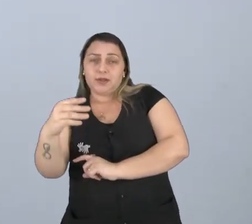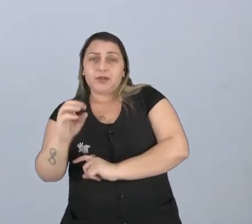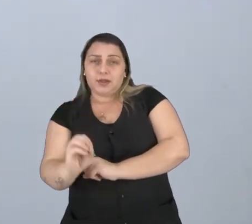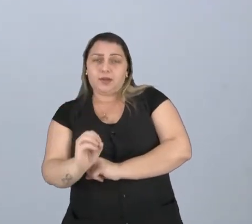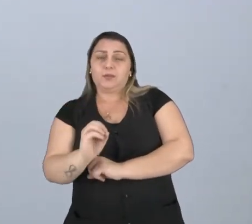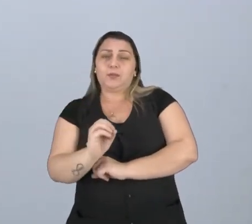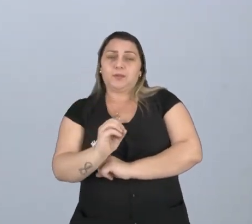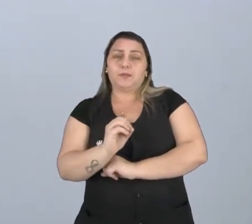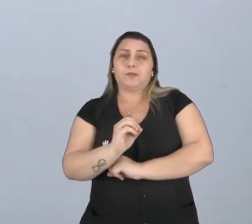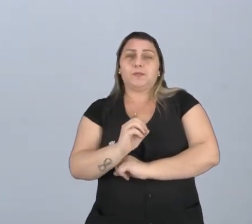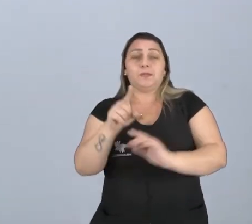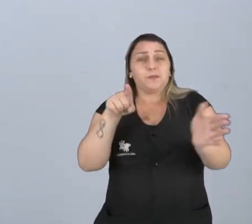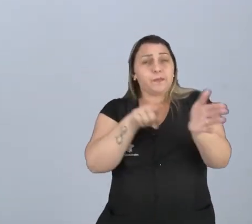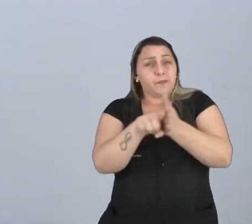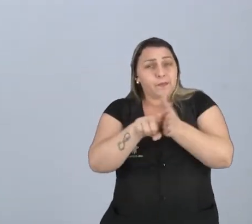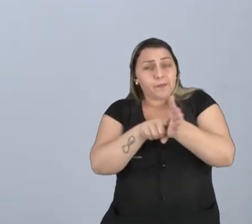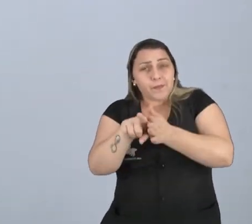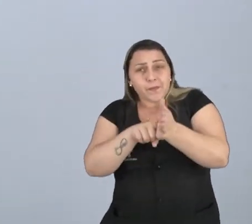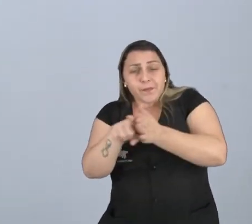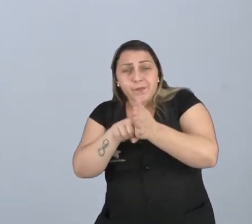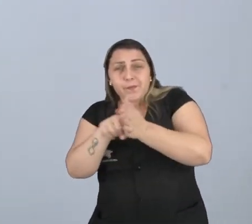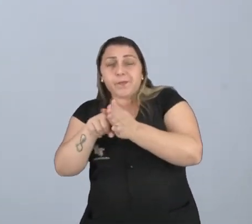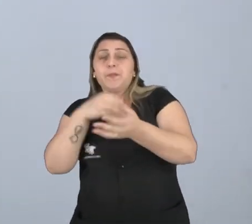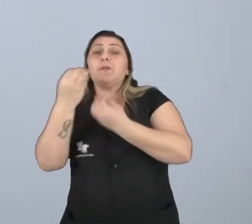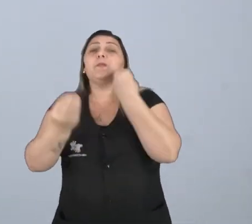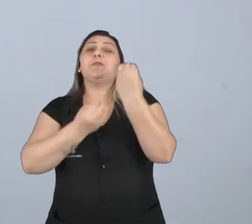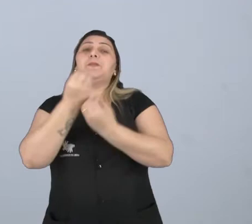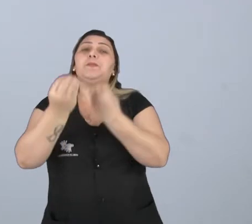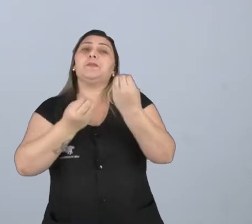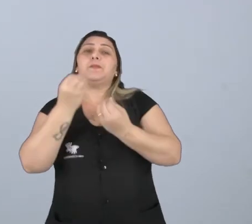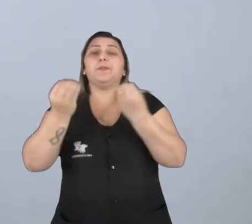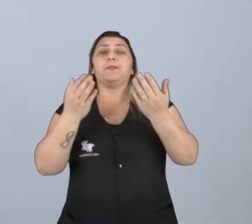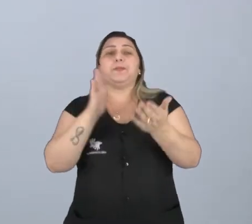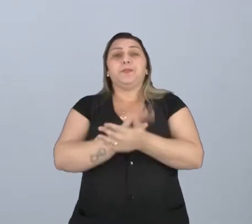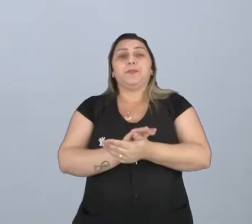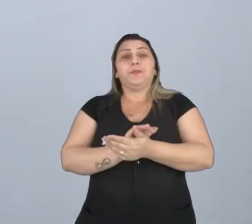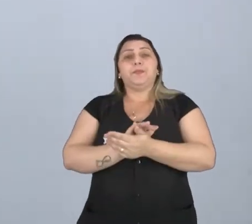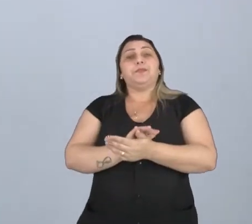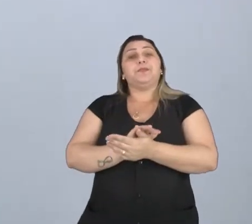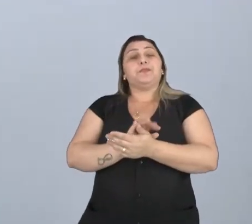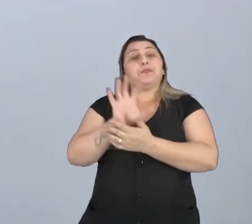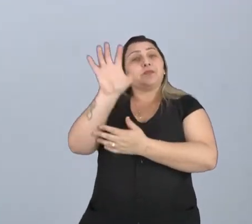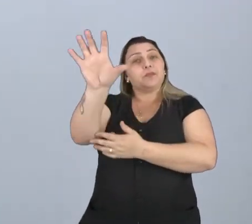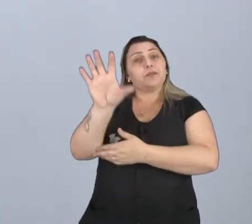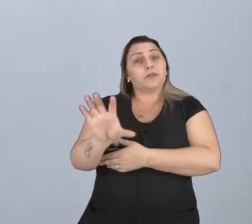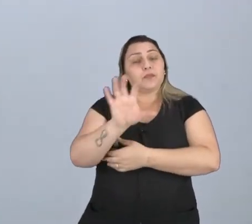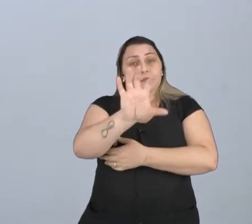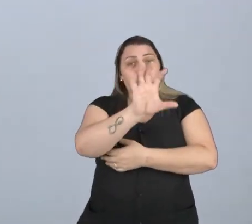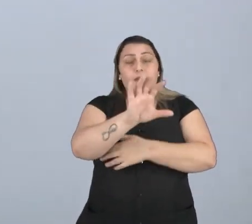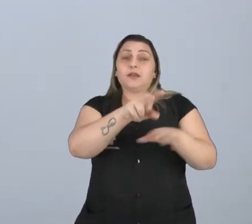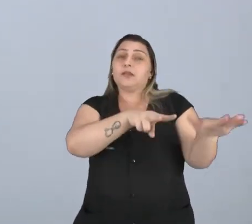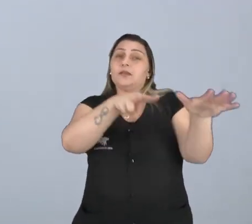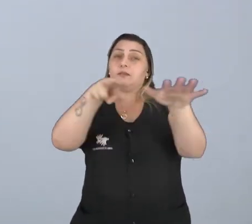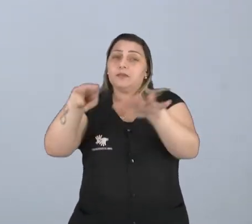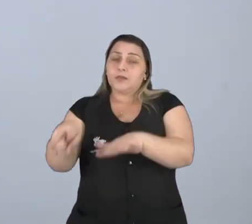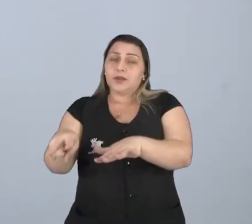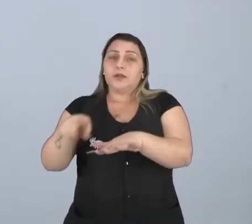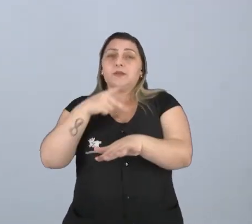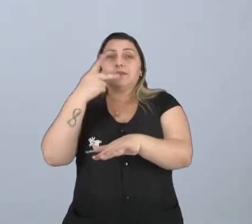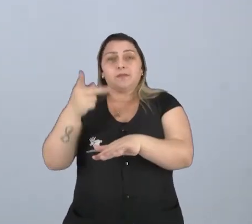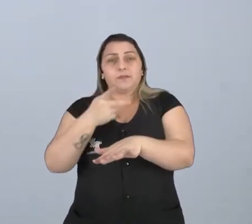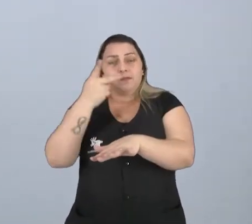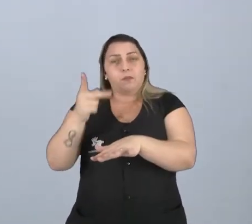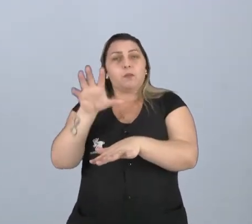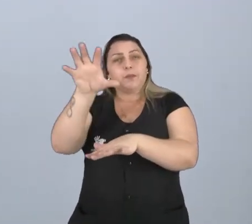né, através de dados científicos, como vai ser o tempo, né, de determinada região naquela semana, né? Então eles falam, ah,